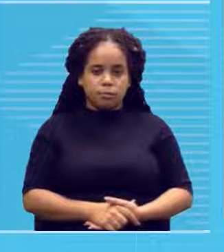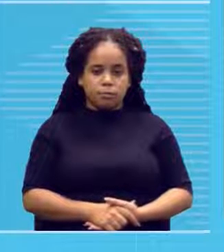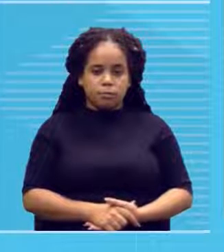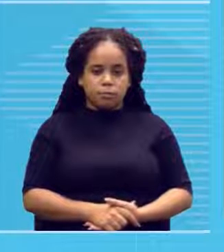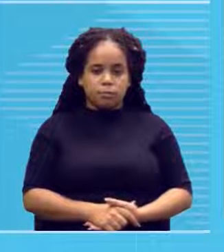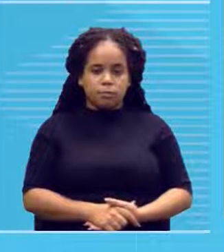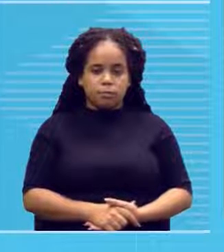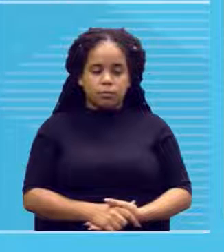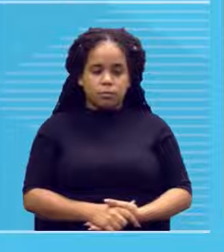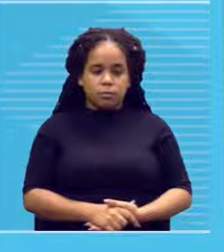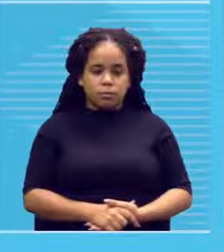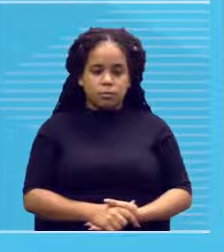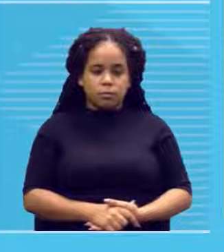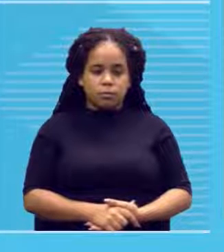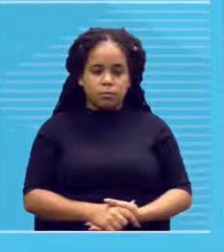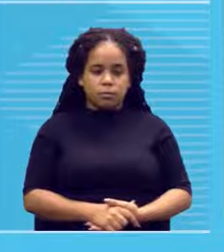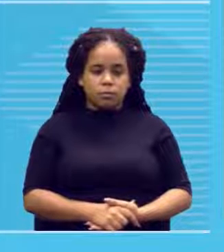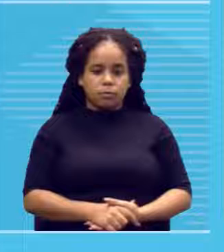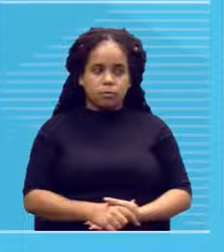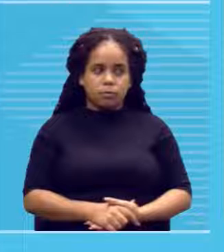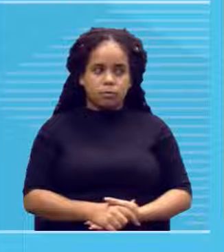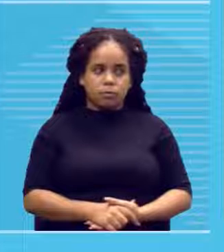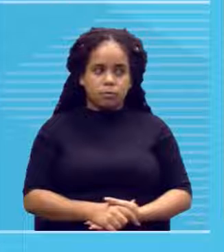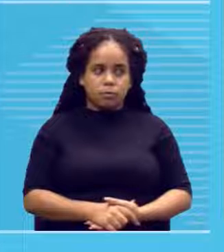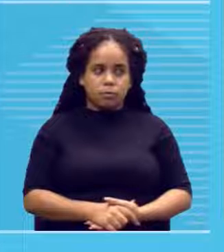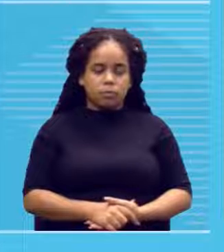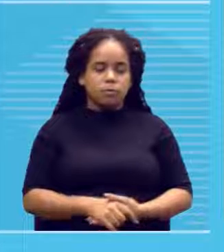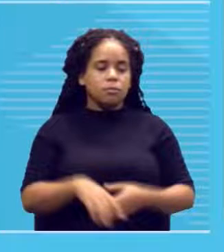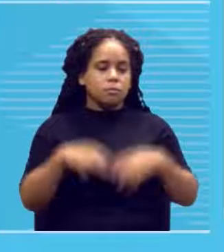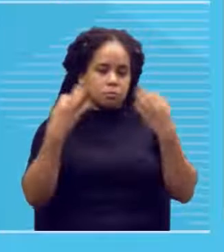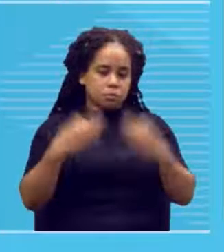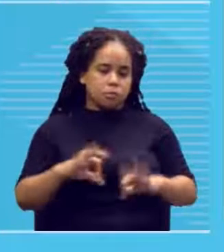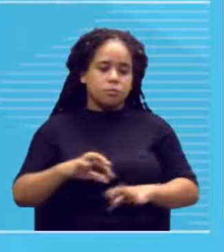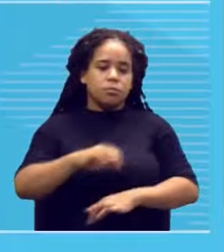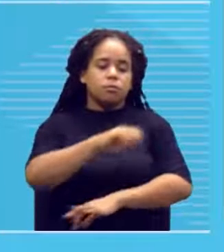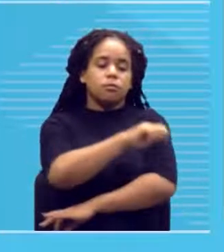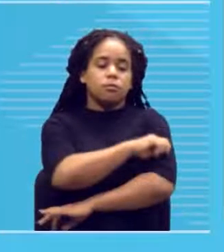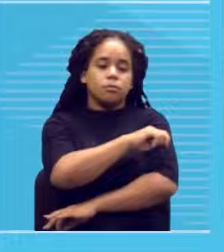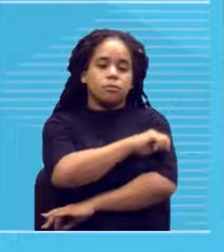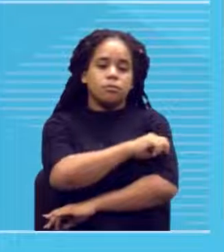6.400 decímetros quadrados Beleza Gabriel André